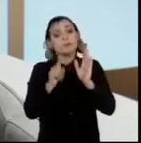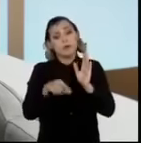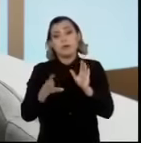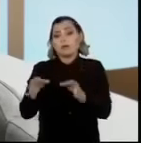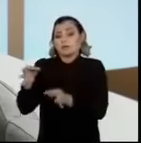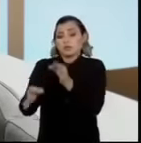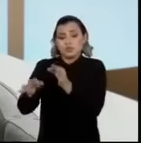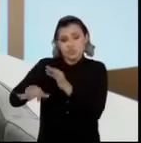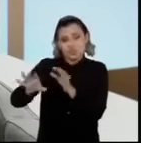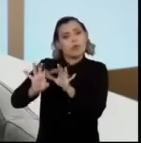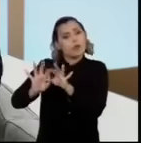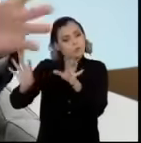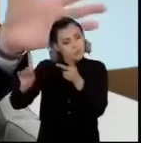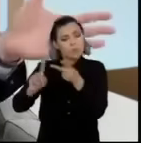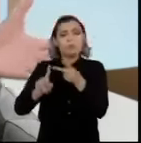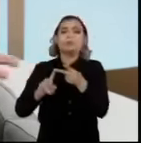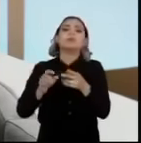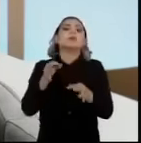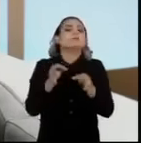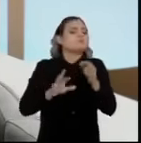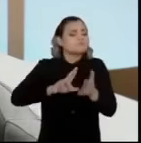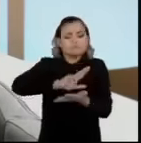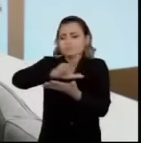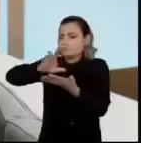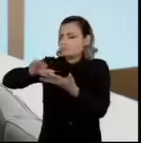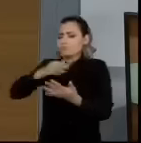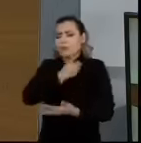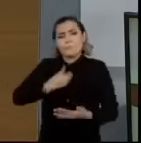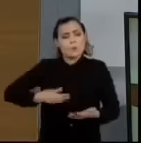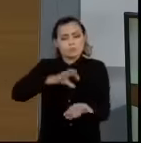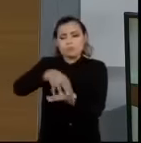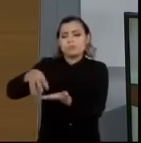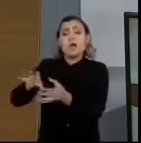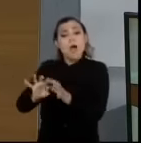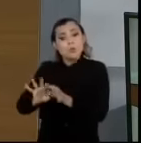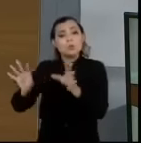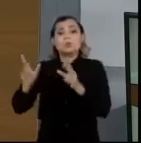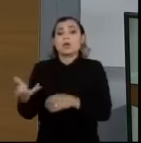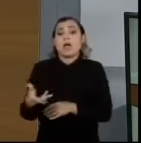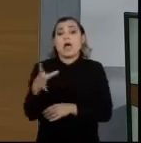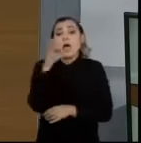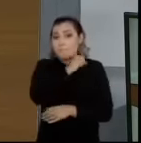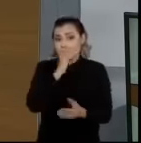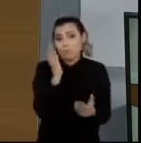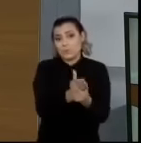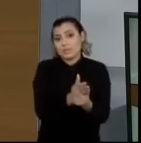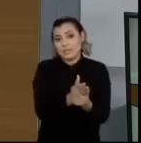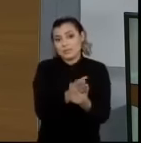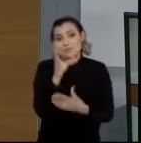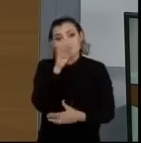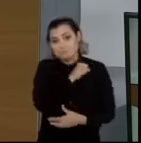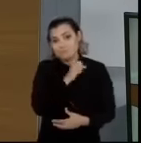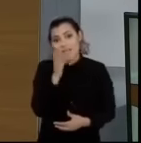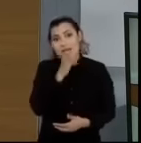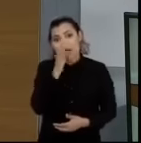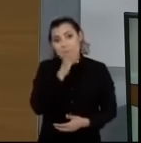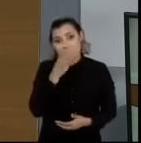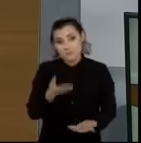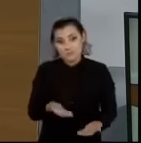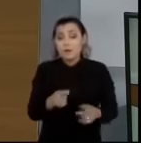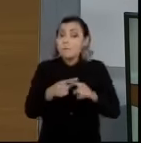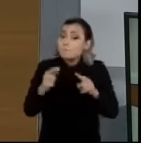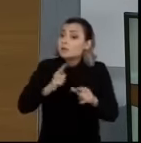de Justiça, pelo Judiciário, por todos os órgãos públicos, no sentido de dar celeridade ao processo administrativo. Mas no mesmo período aumentou